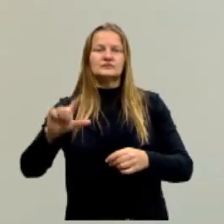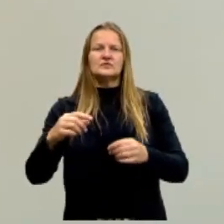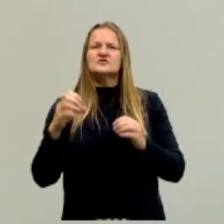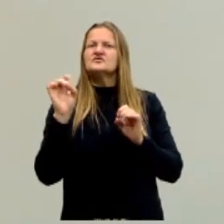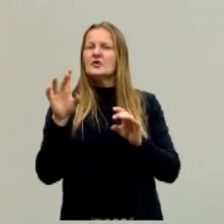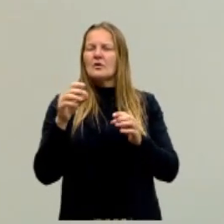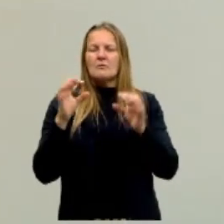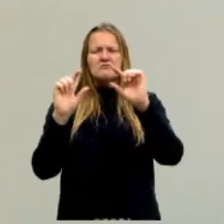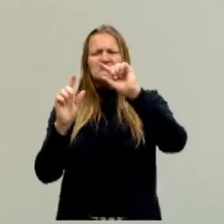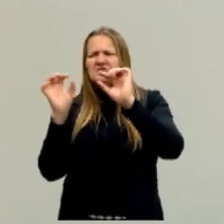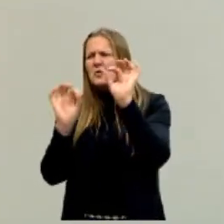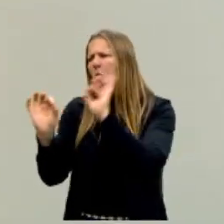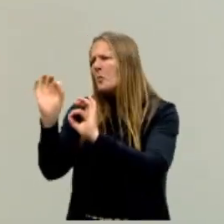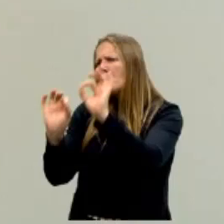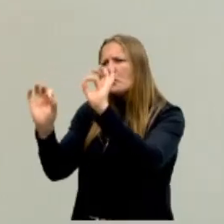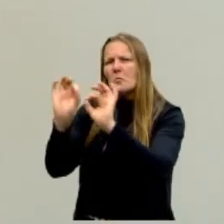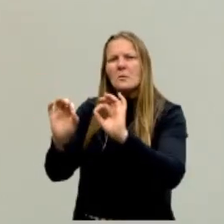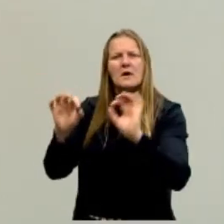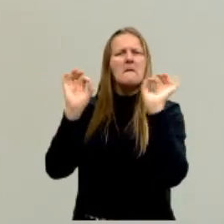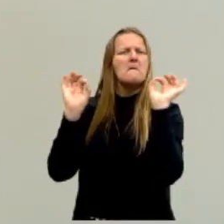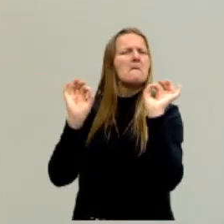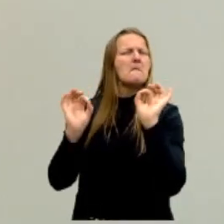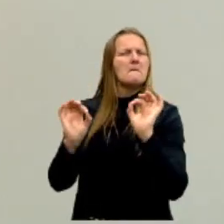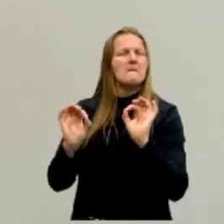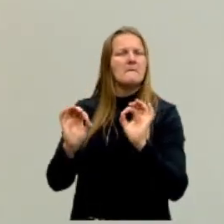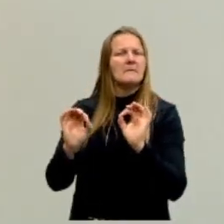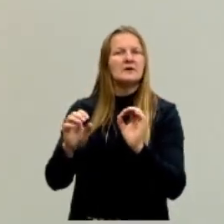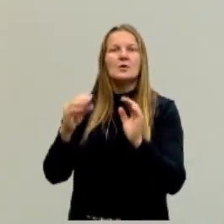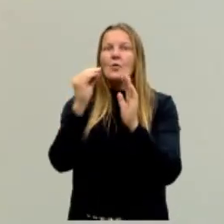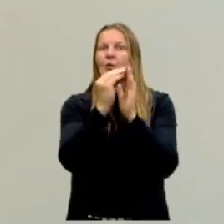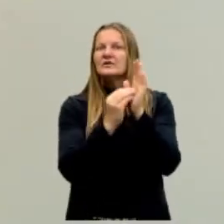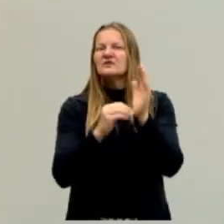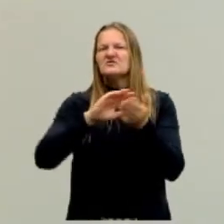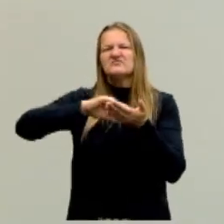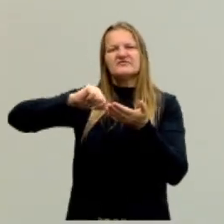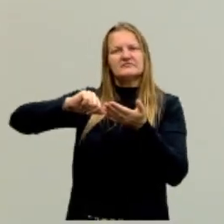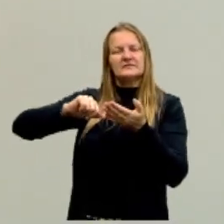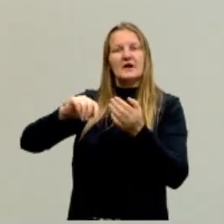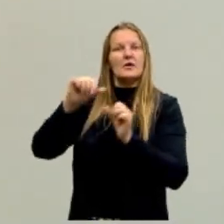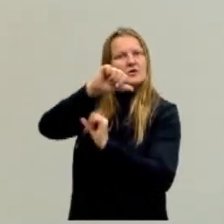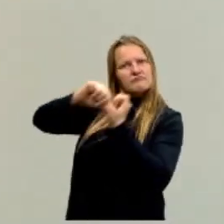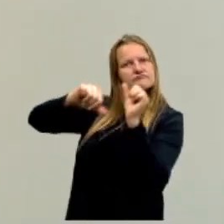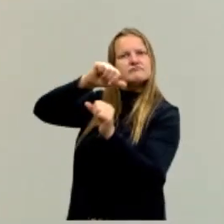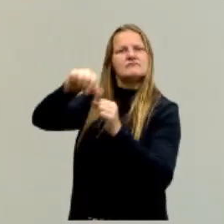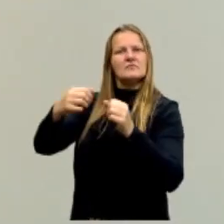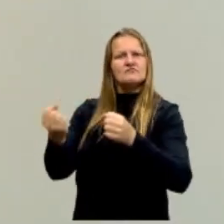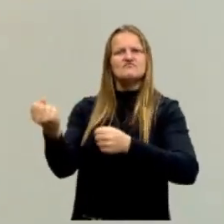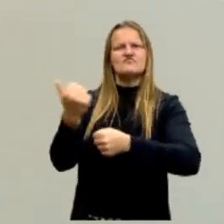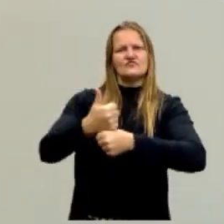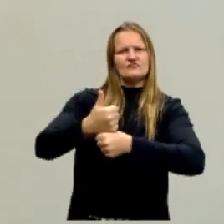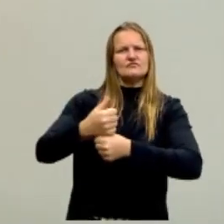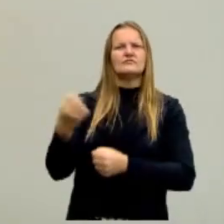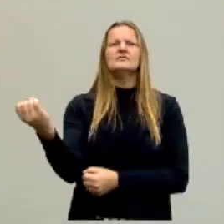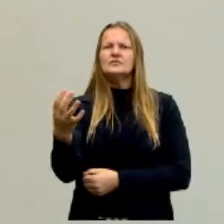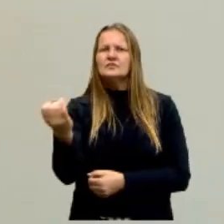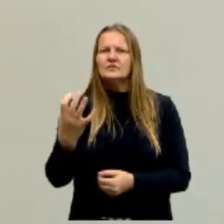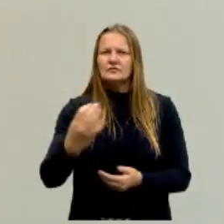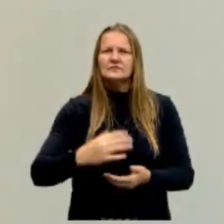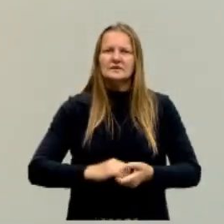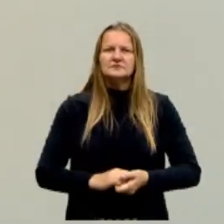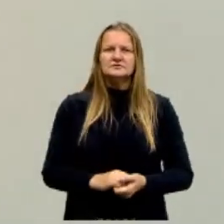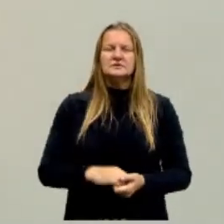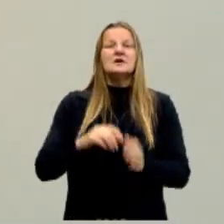conteúdo então não queríamos mais isso só para lá a queremos coisa nova